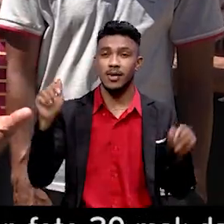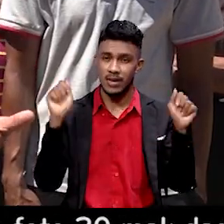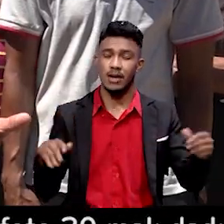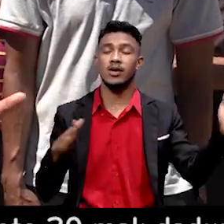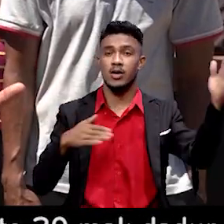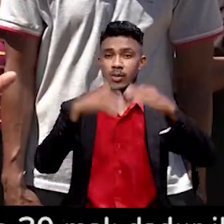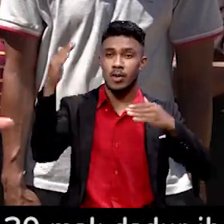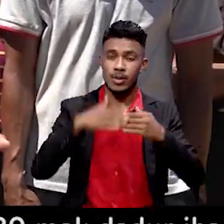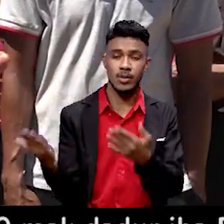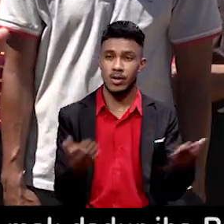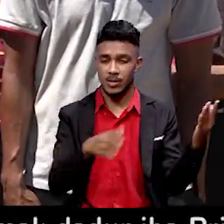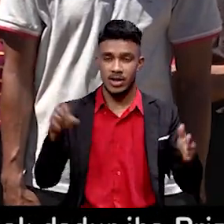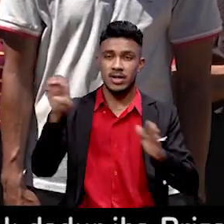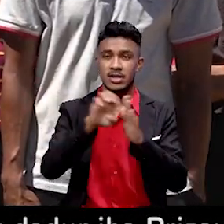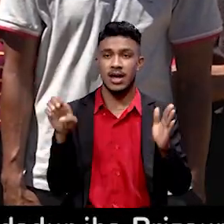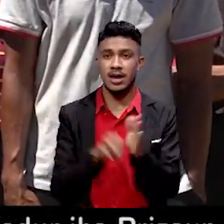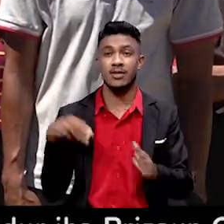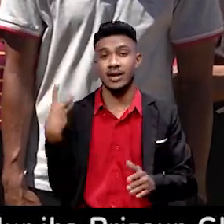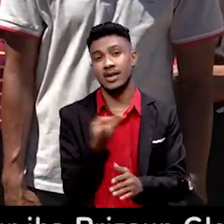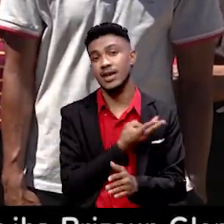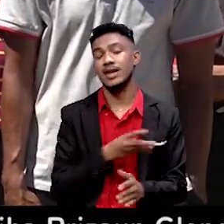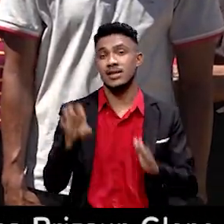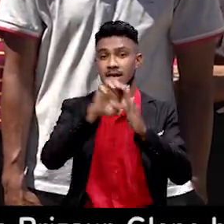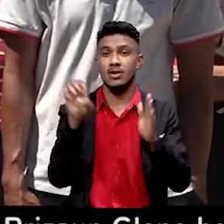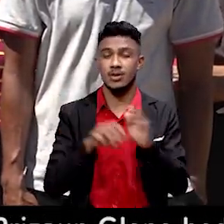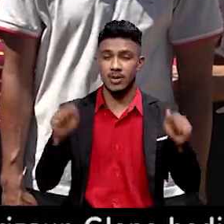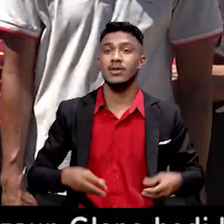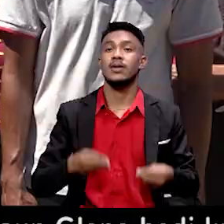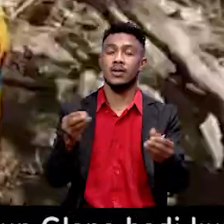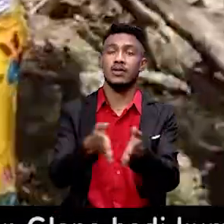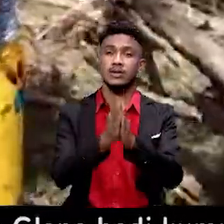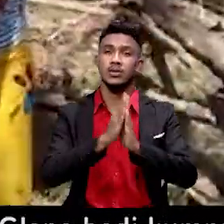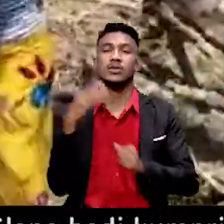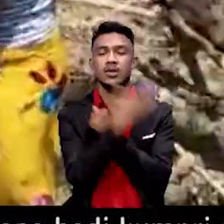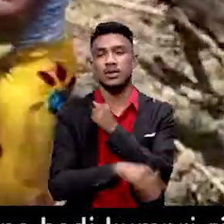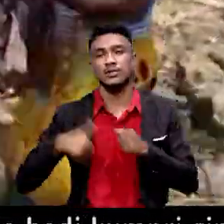a ninha, estado raci, tamba, estado mo, tem que estar tá em Lima, opa, raio.